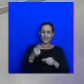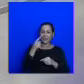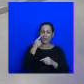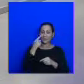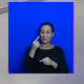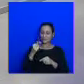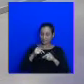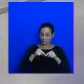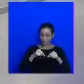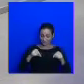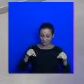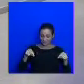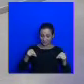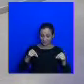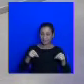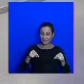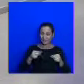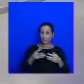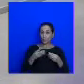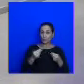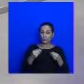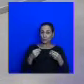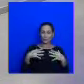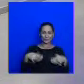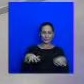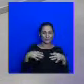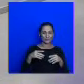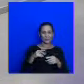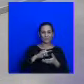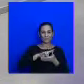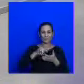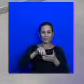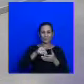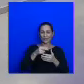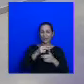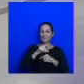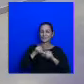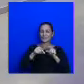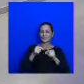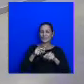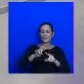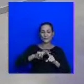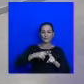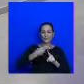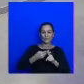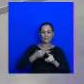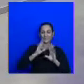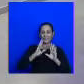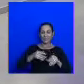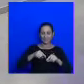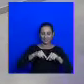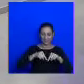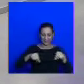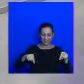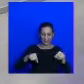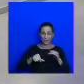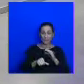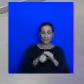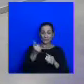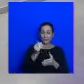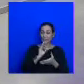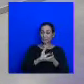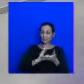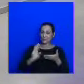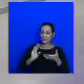aí no Pique. São muitos sorteios no Pique. Dupla Cena tá na tela. Primeiro sorteio.